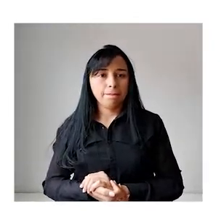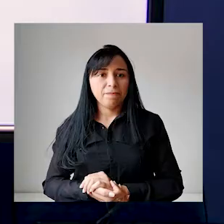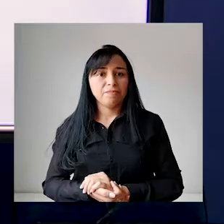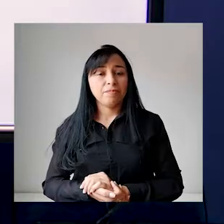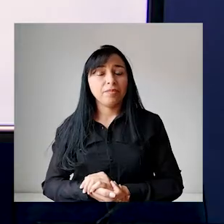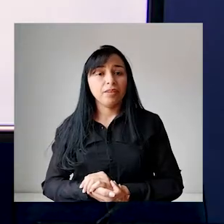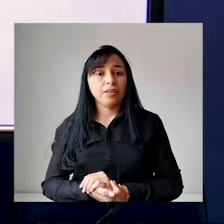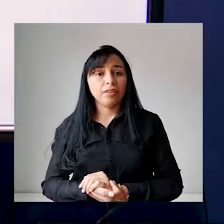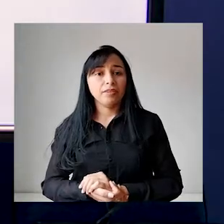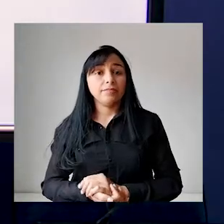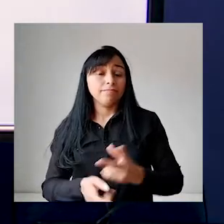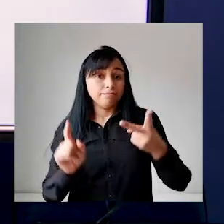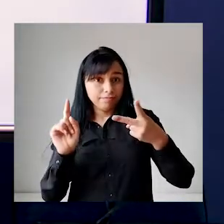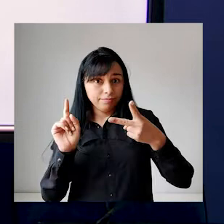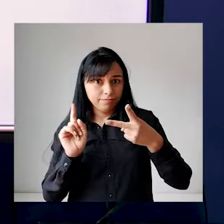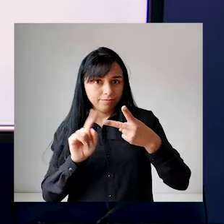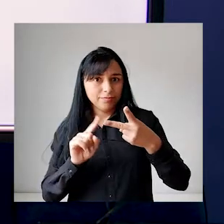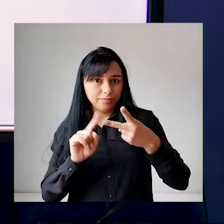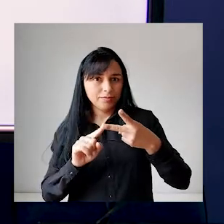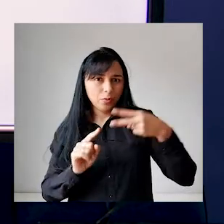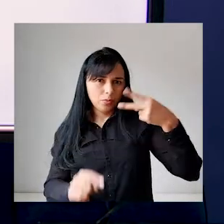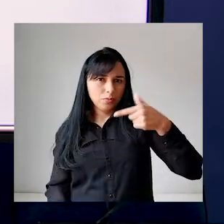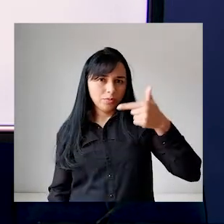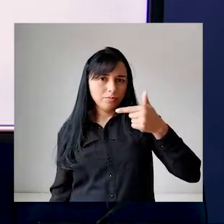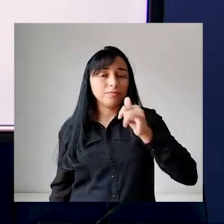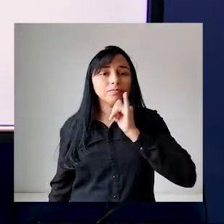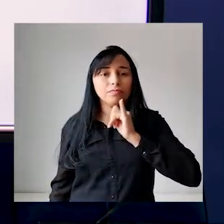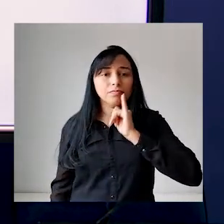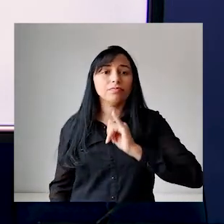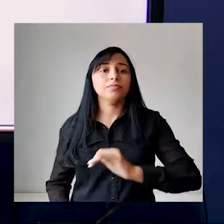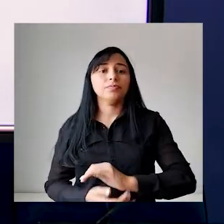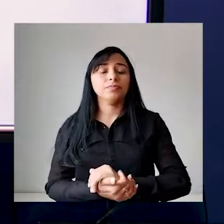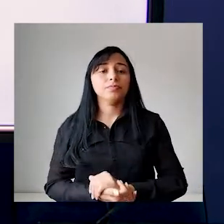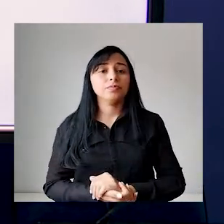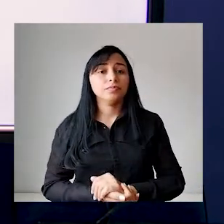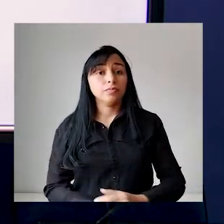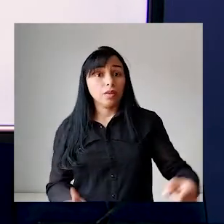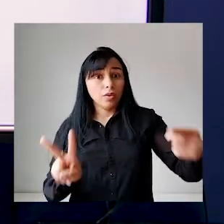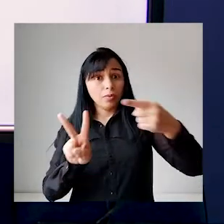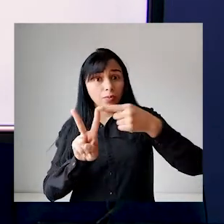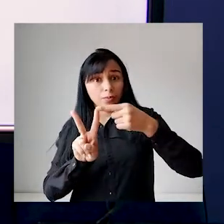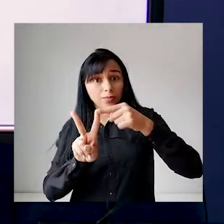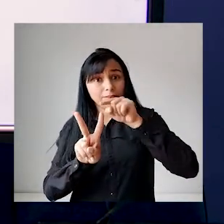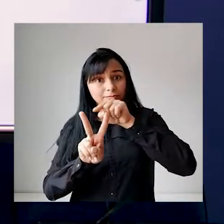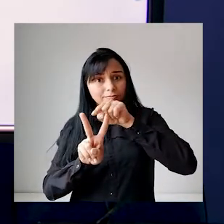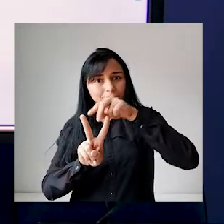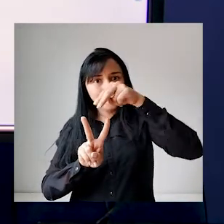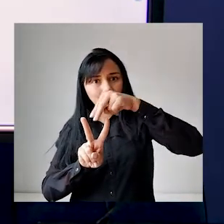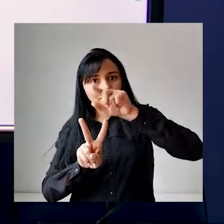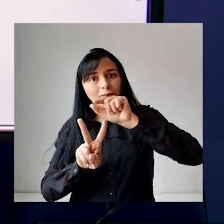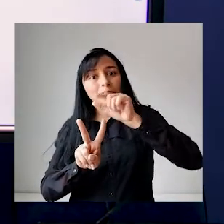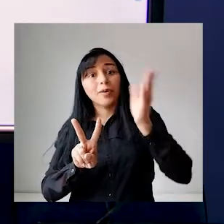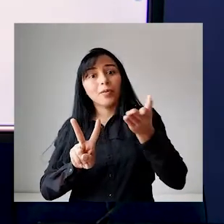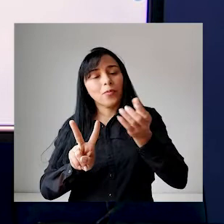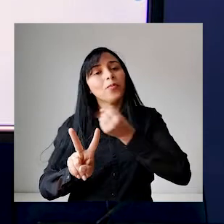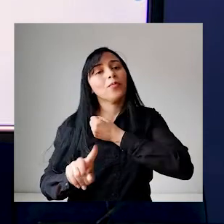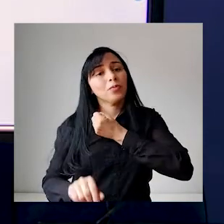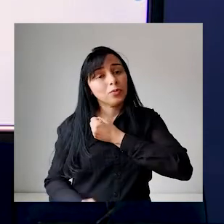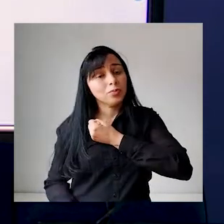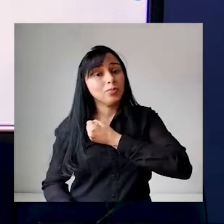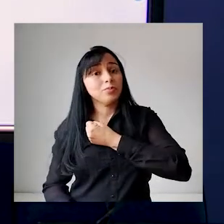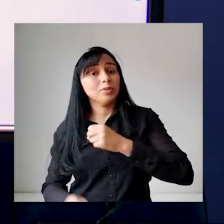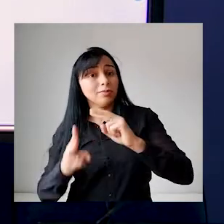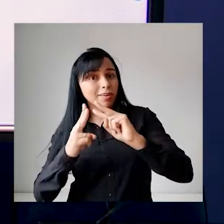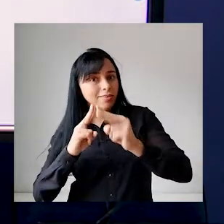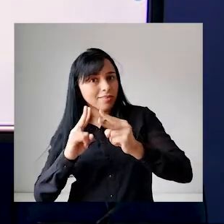reais. Vamos aqui ver o segundo caso. O índice n é ímpar. Podemos dizer